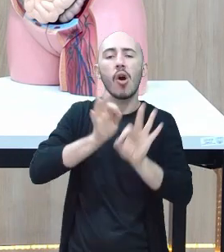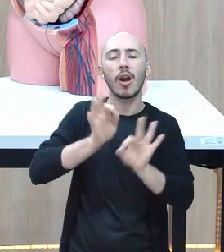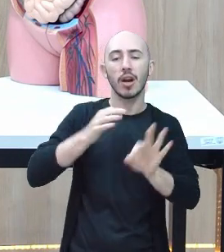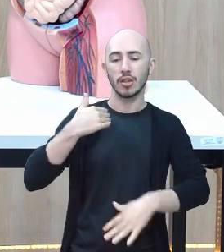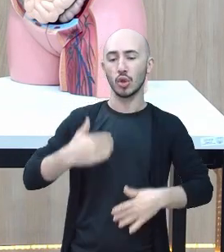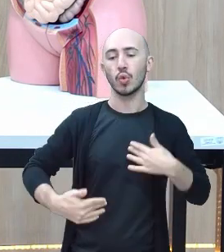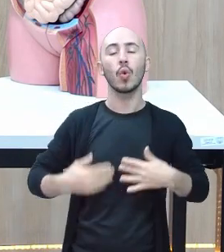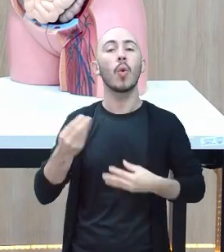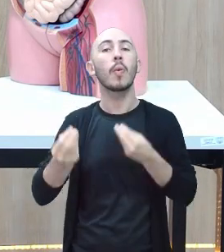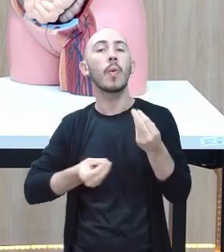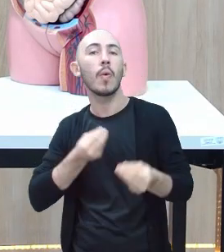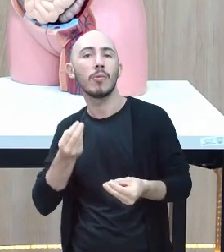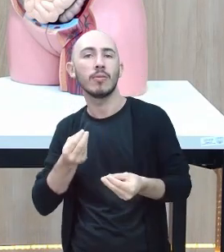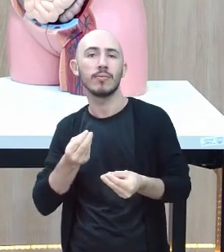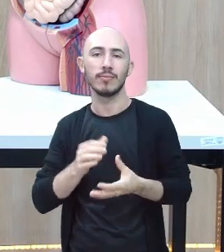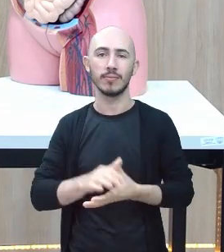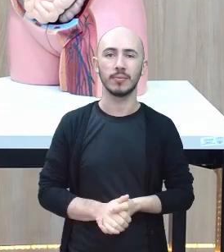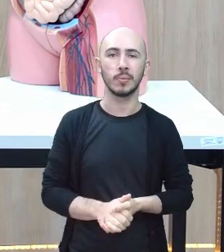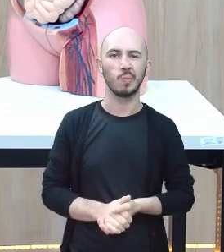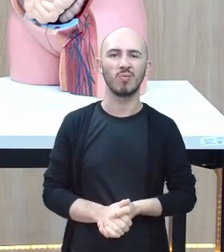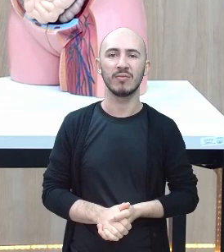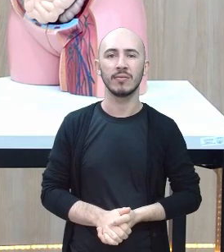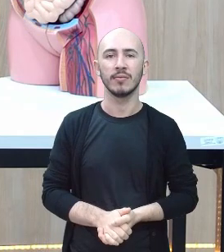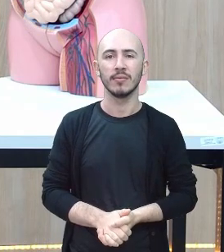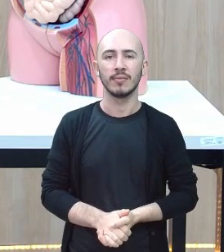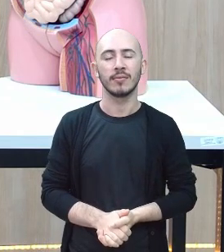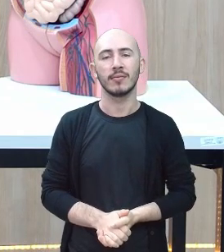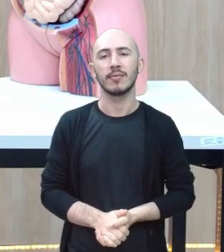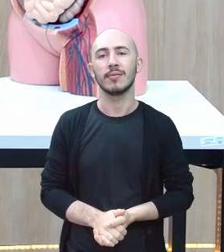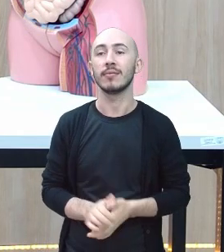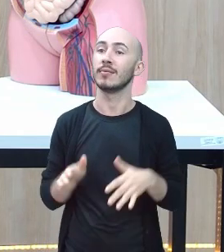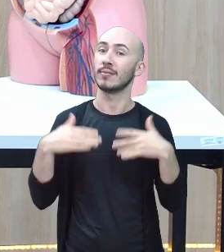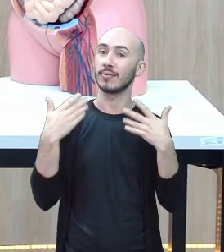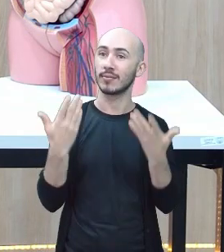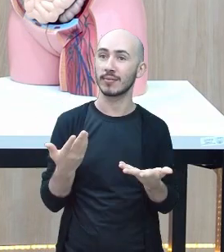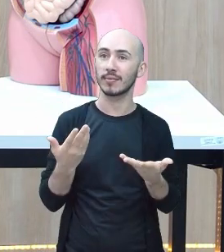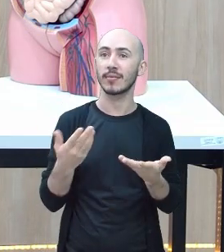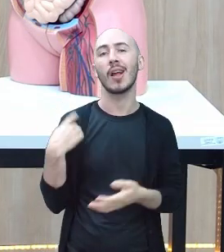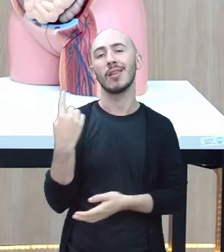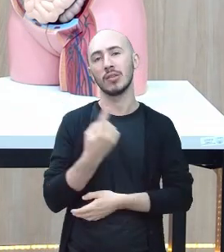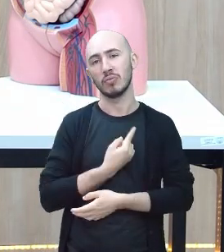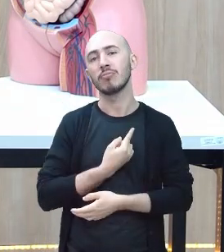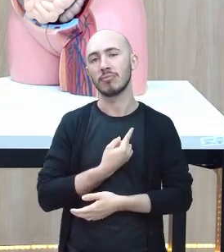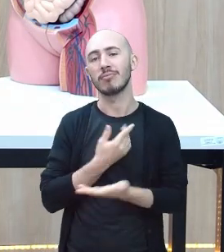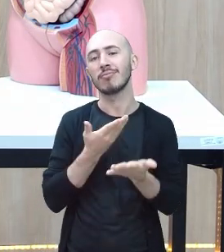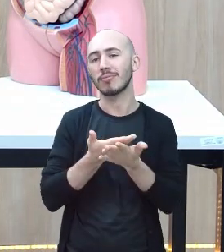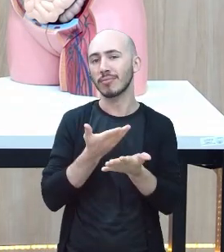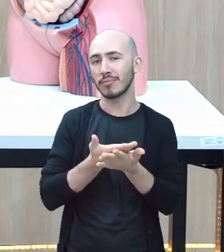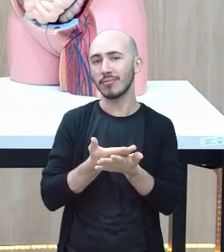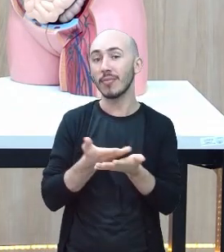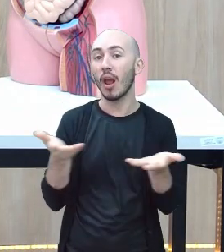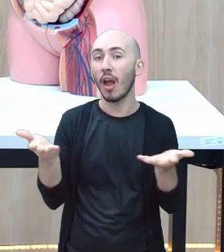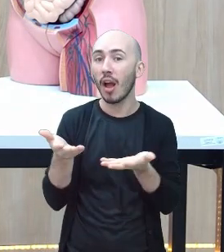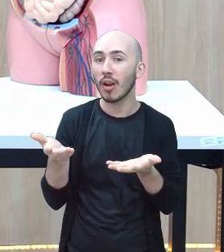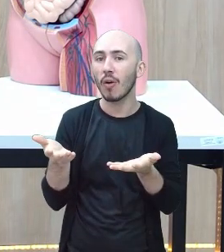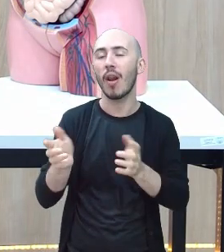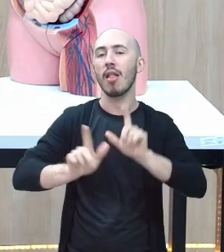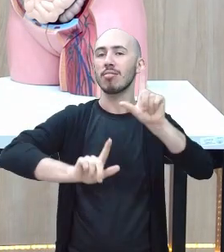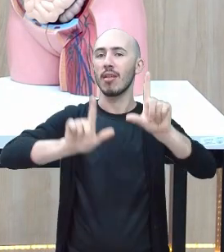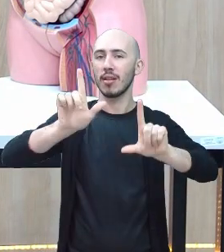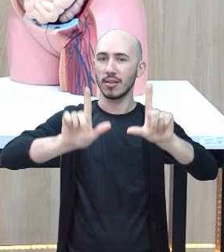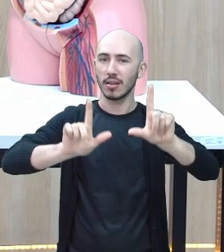corpo humano. Vamos lá. E aí, pessoal, nossas aulas, agora, aulas na